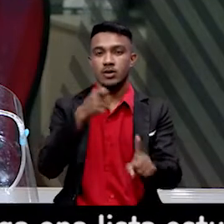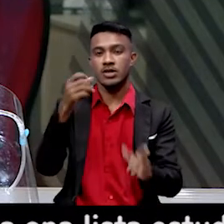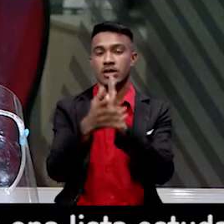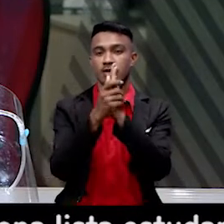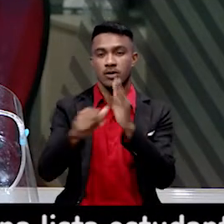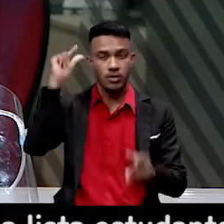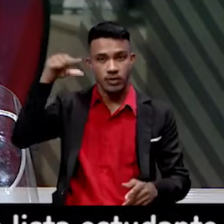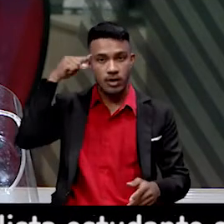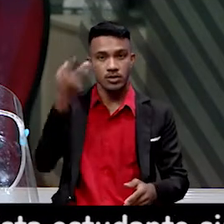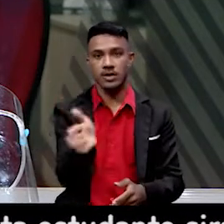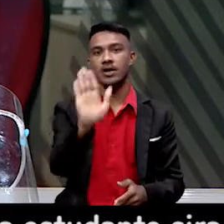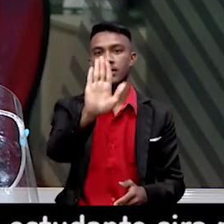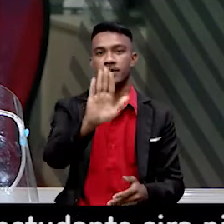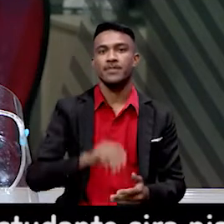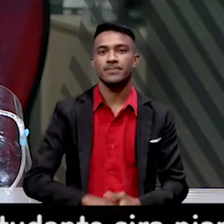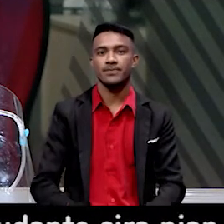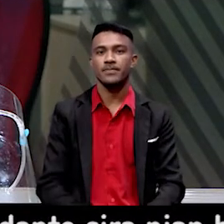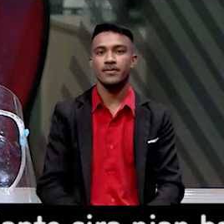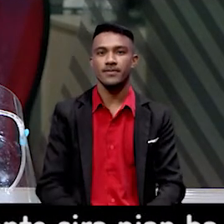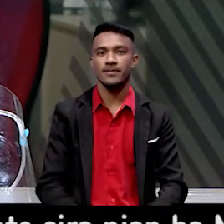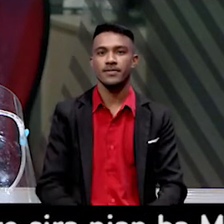governante siraniana.